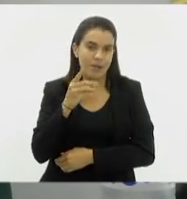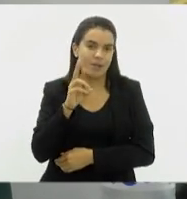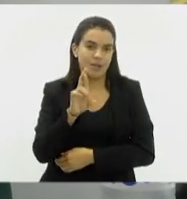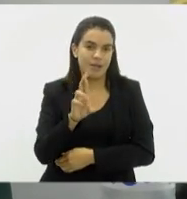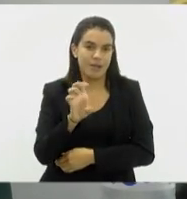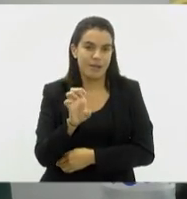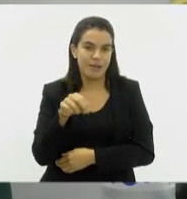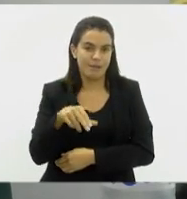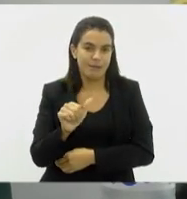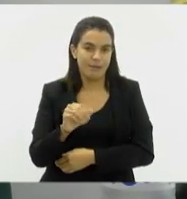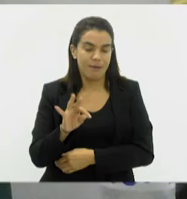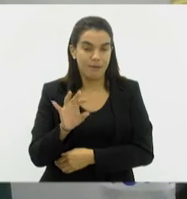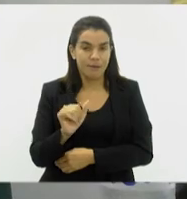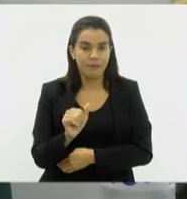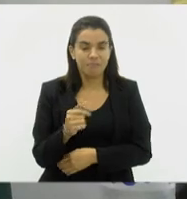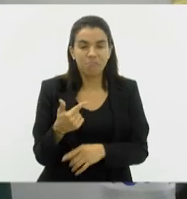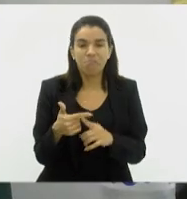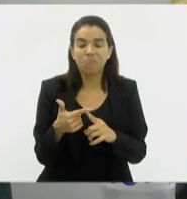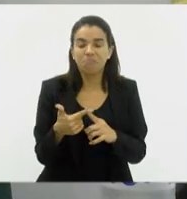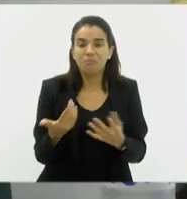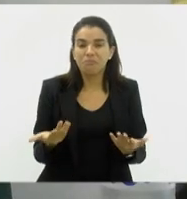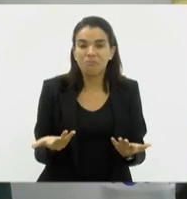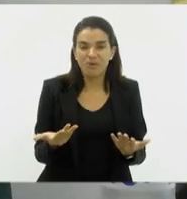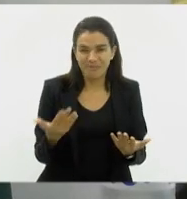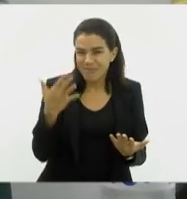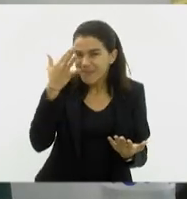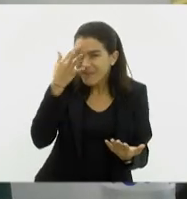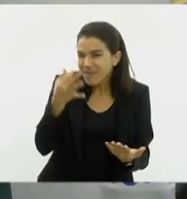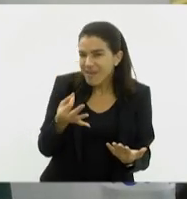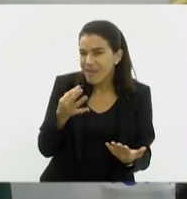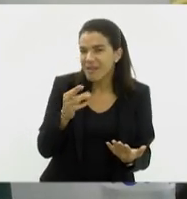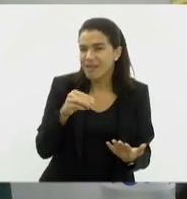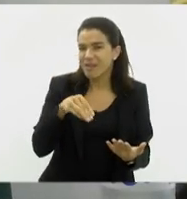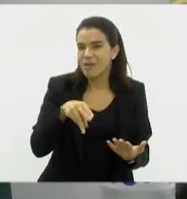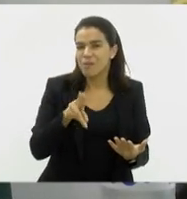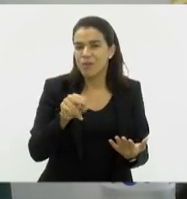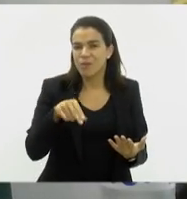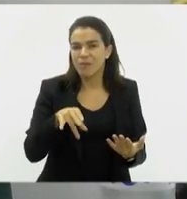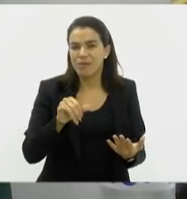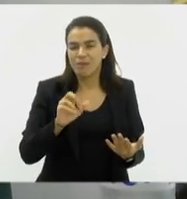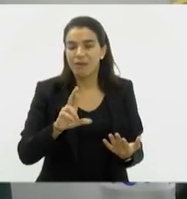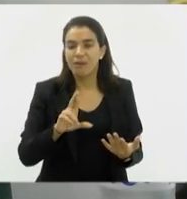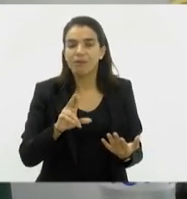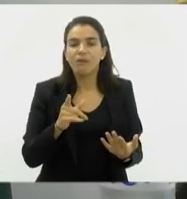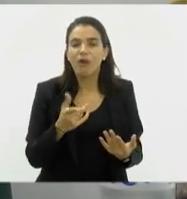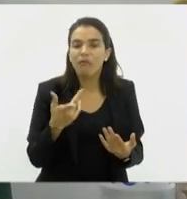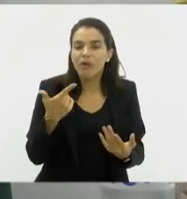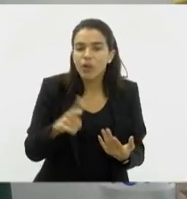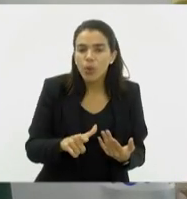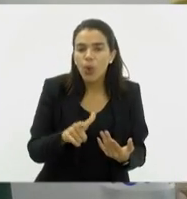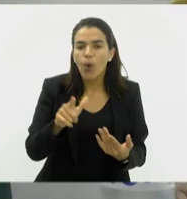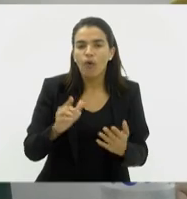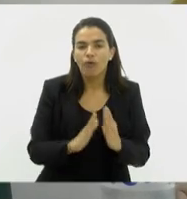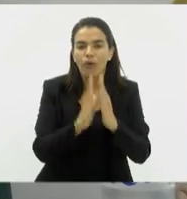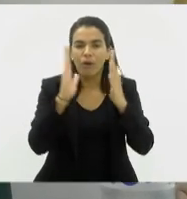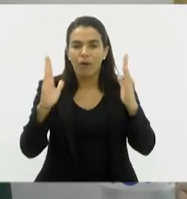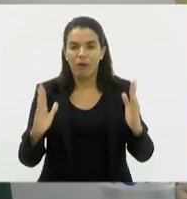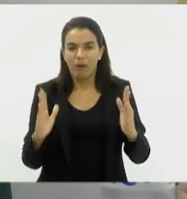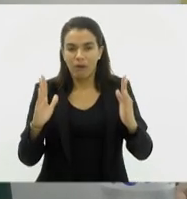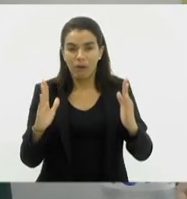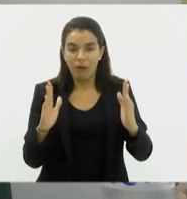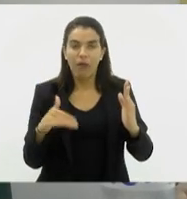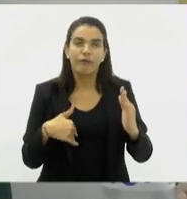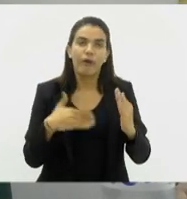que porque senão entende B senão a gente vai ter que abrir um novo prazo aí no novo prazo aí eu vou querer